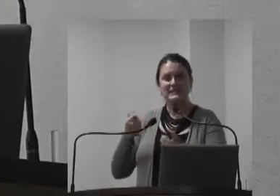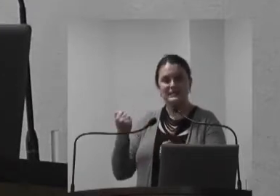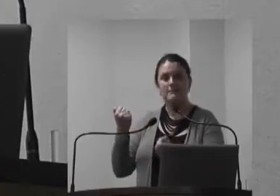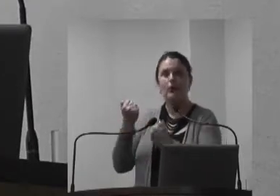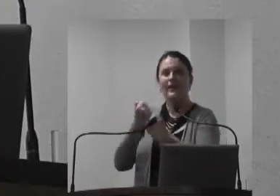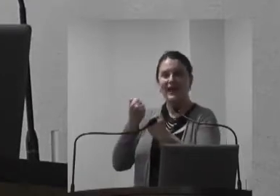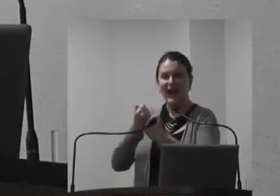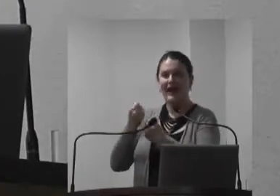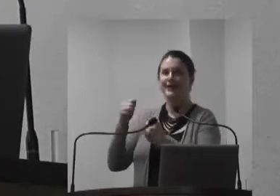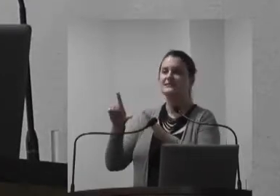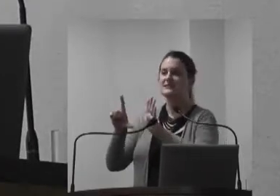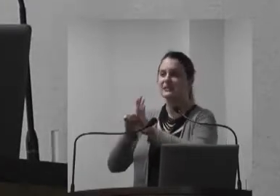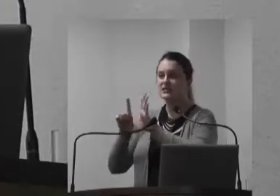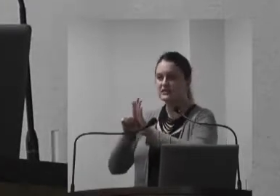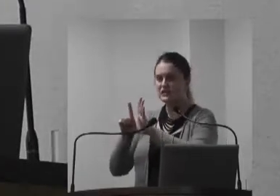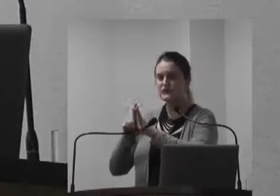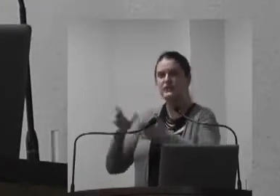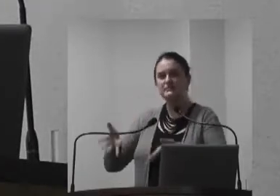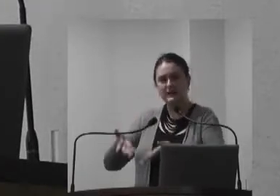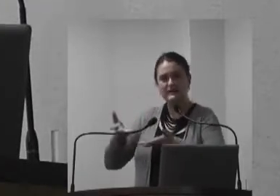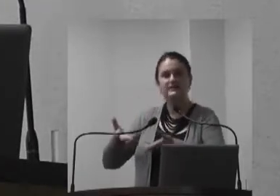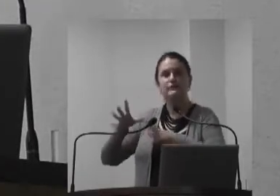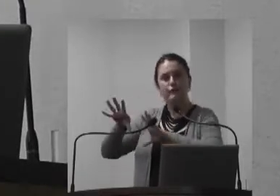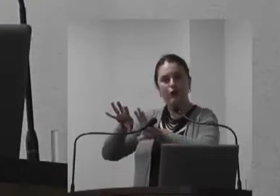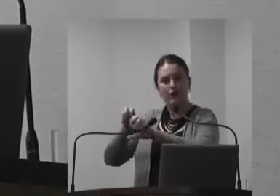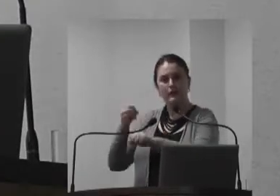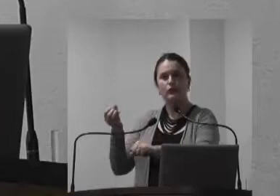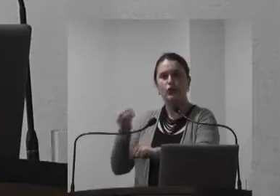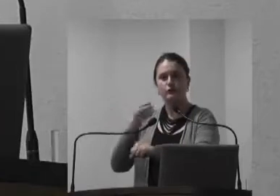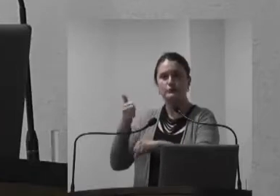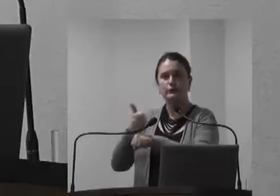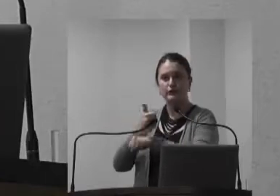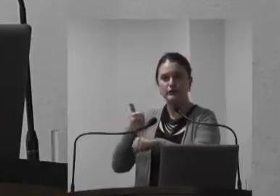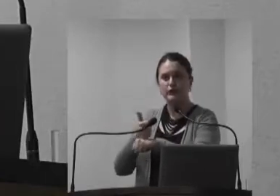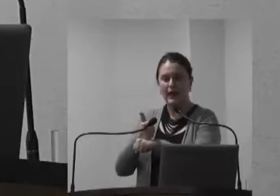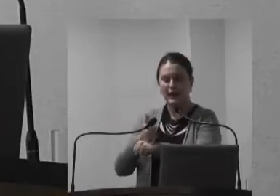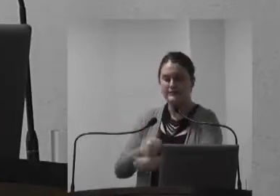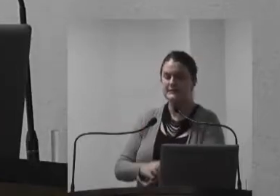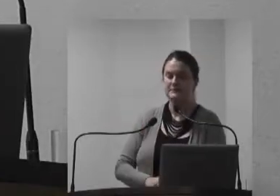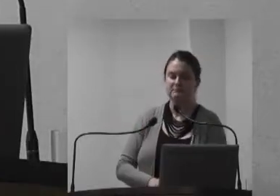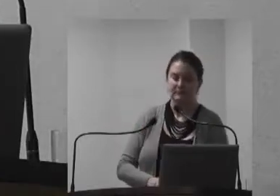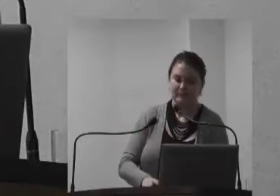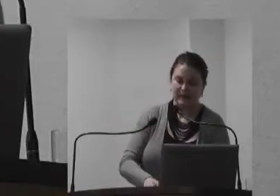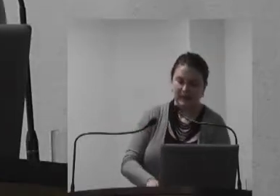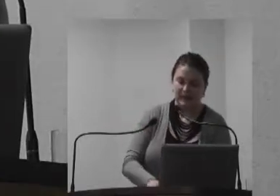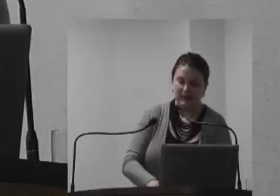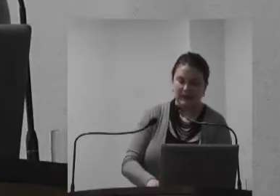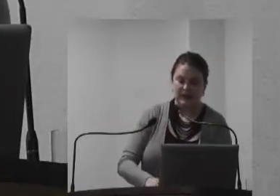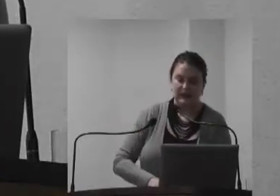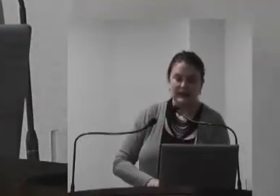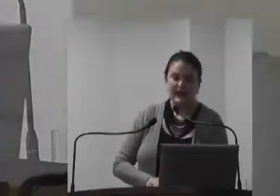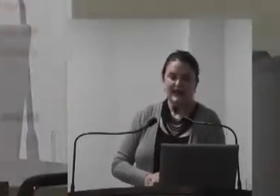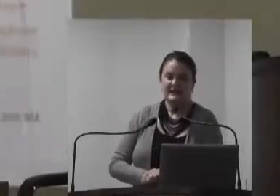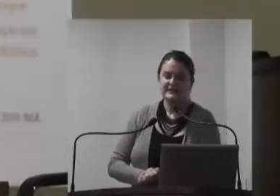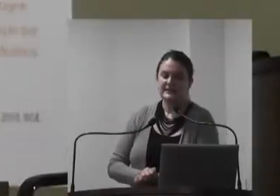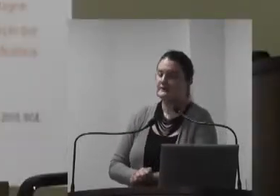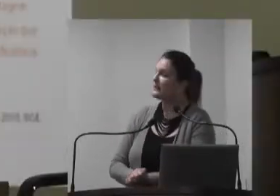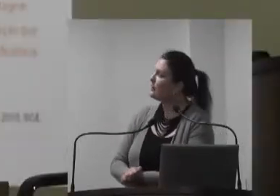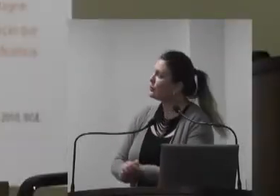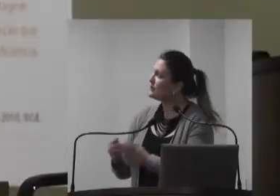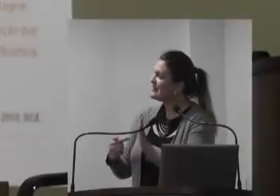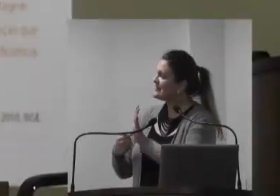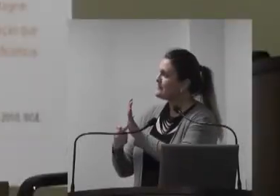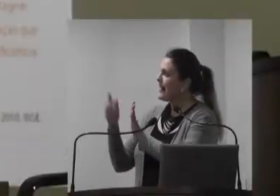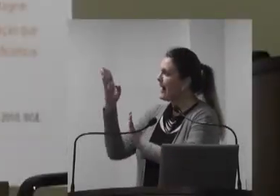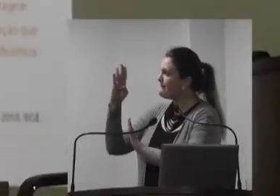gente precisa empoderar essas legislações para que se formem novos profissionais. E aí,